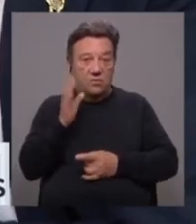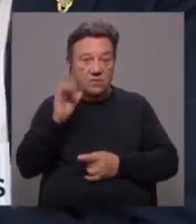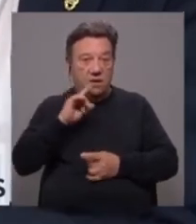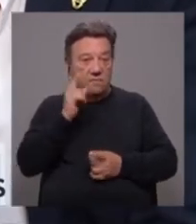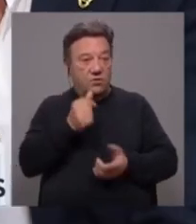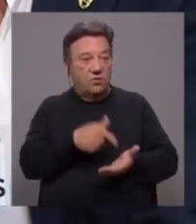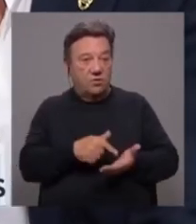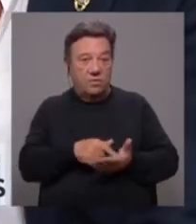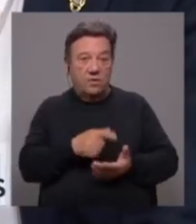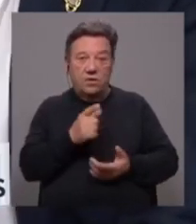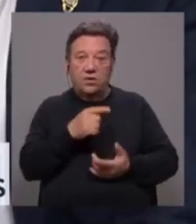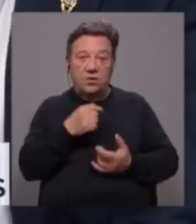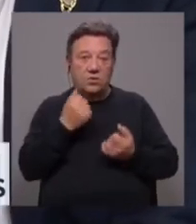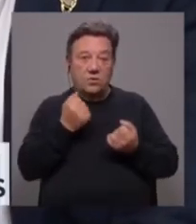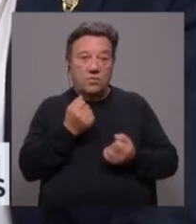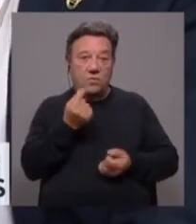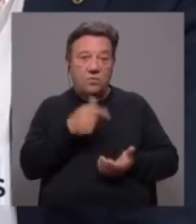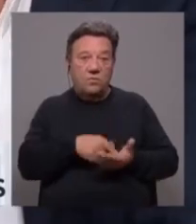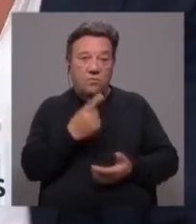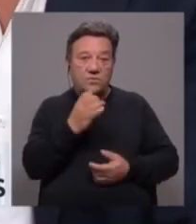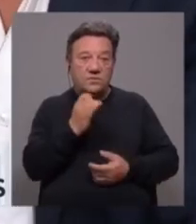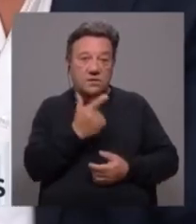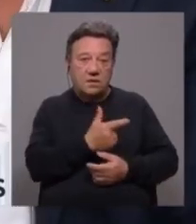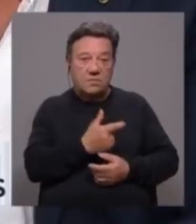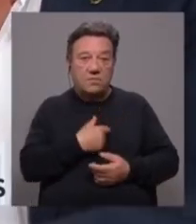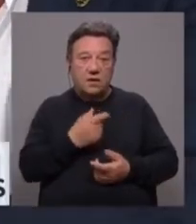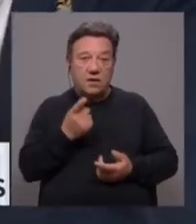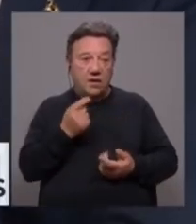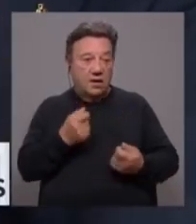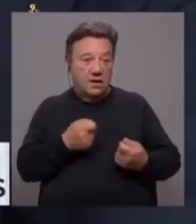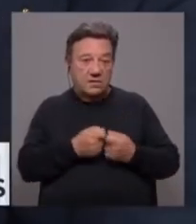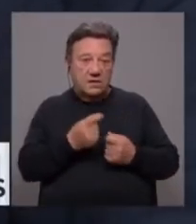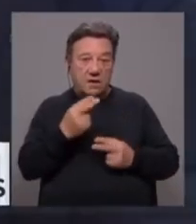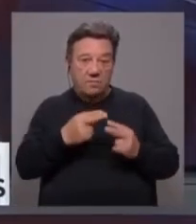já mandou cobrar e não se procurem um centro comprar